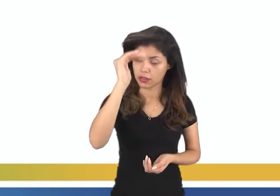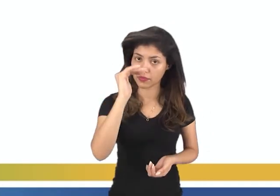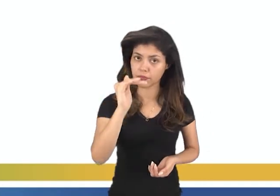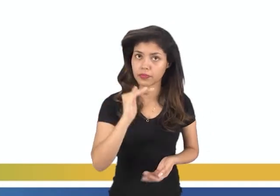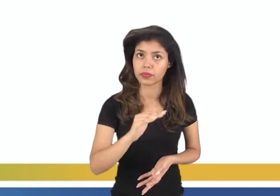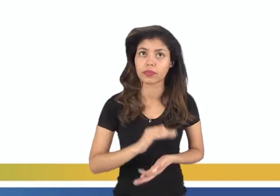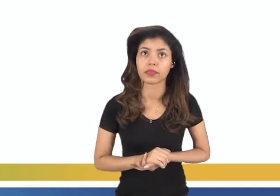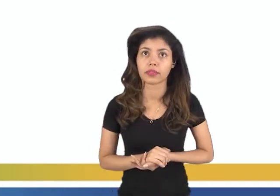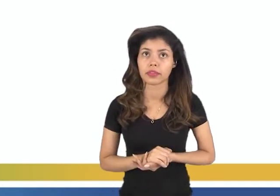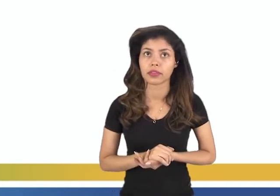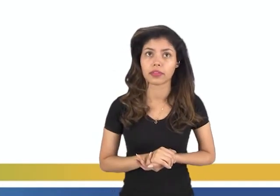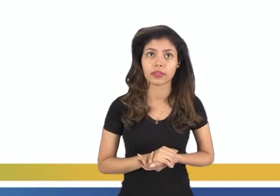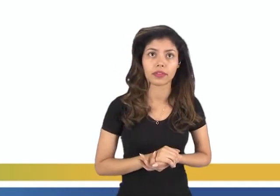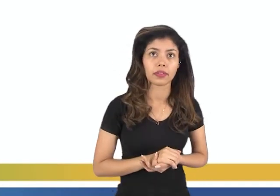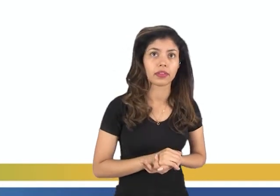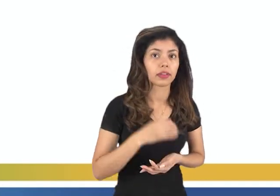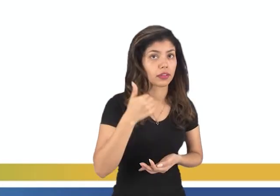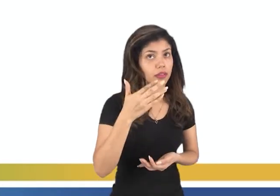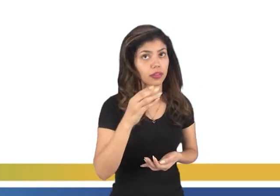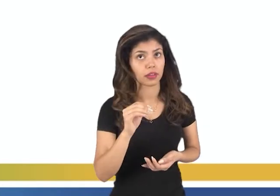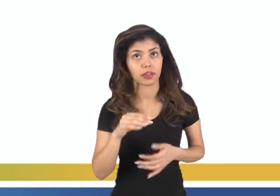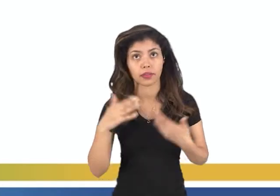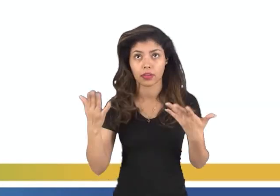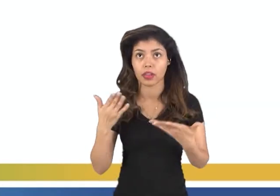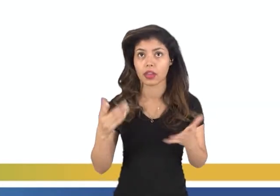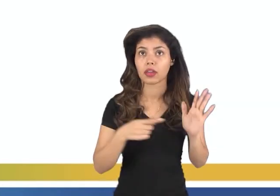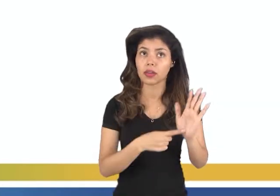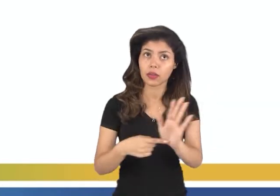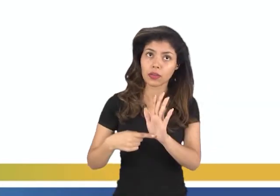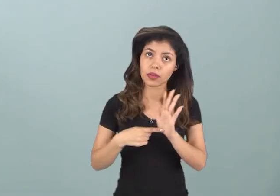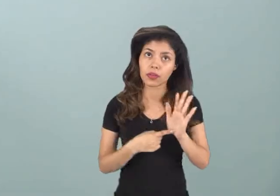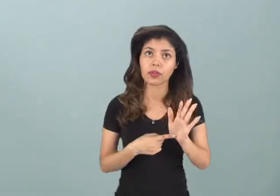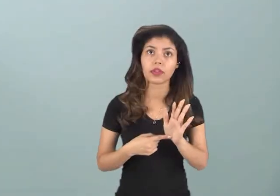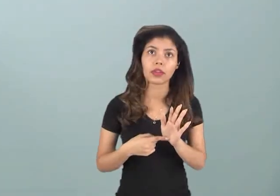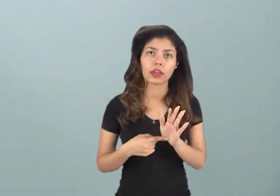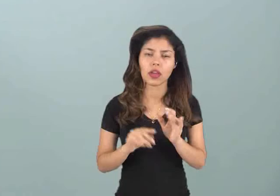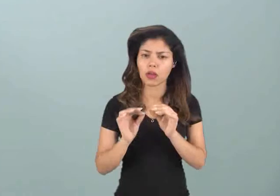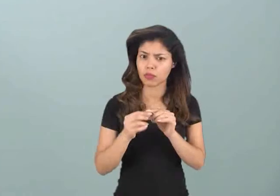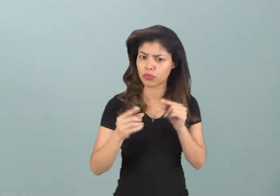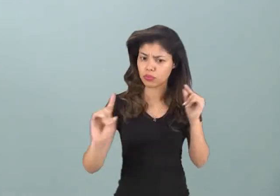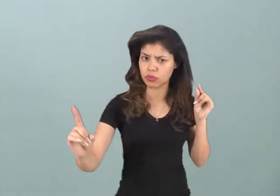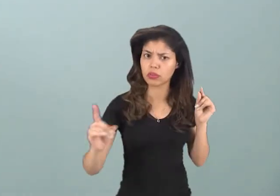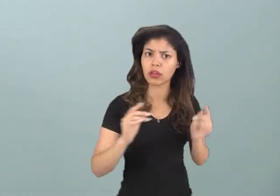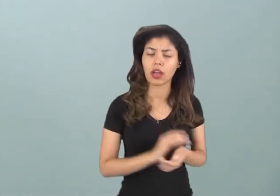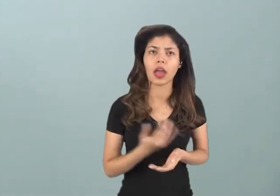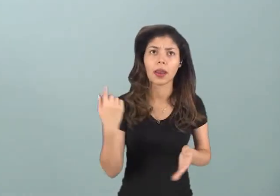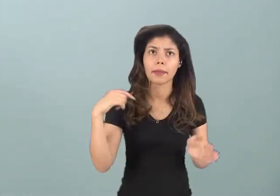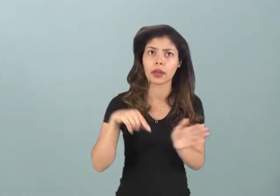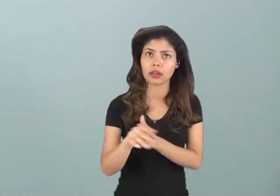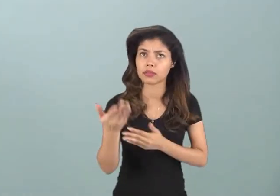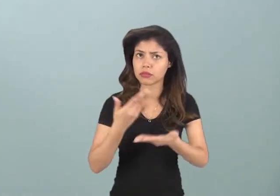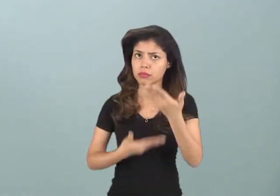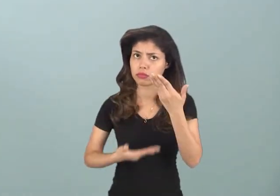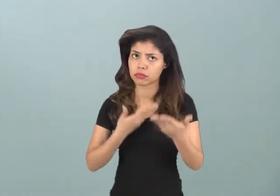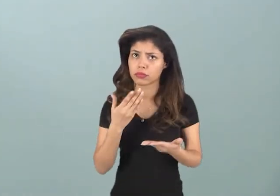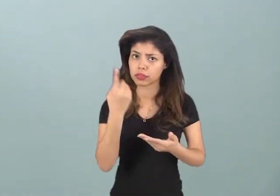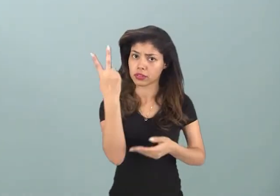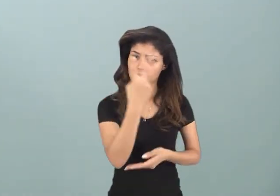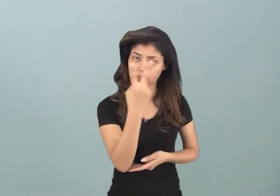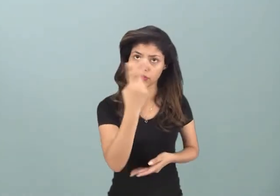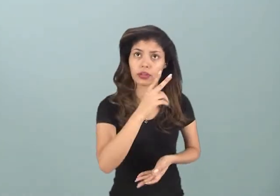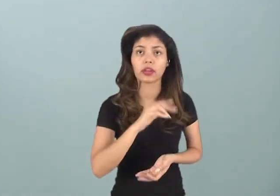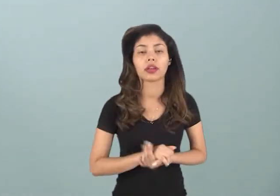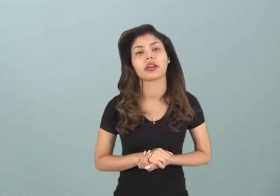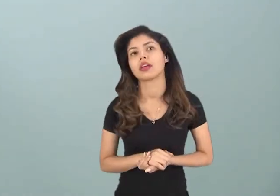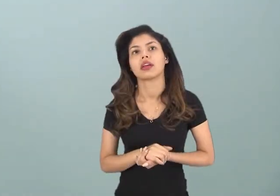estamos numa desvantagem de 10 para 1, então sugiro que nos desaproximemos. Ele pergunta a relação de subordinação das duas